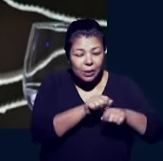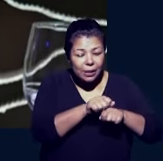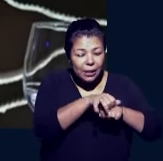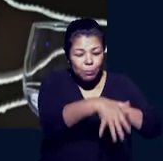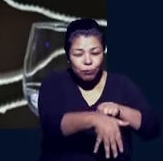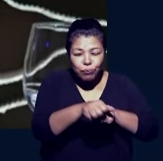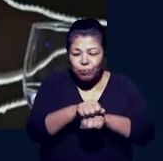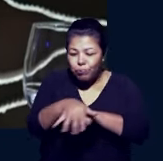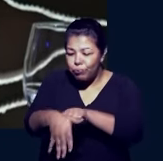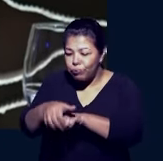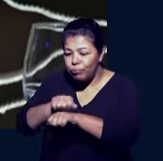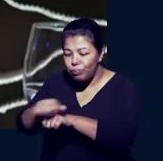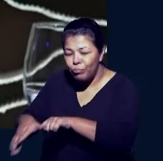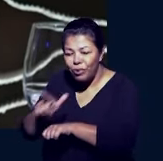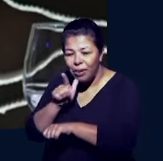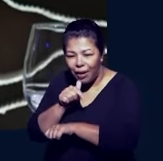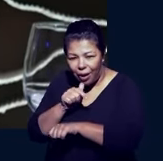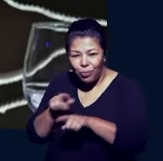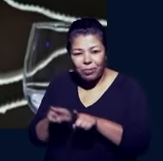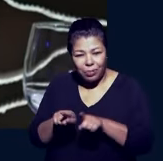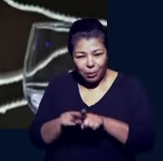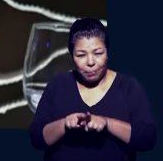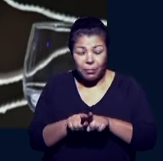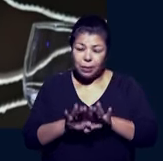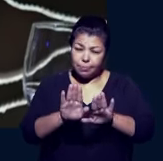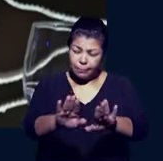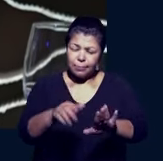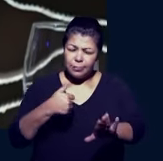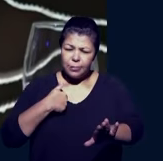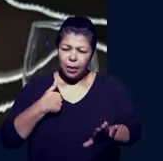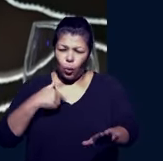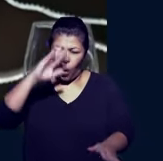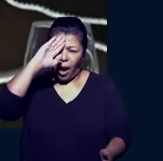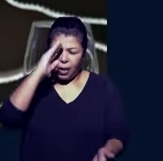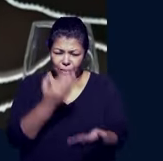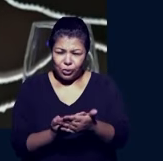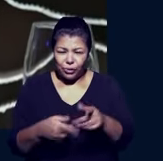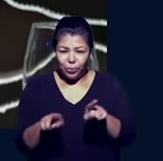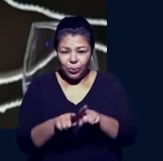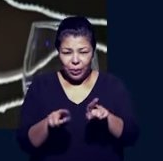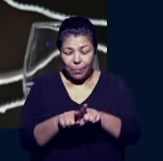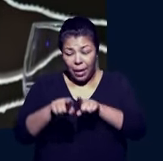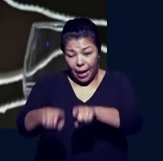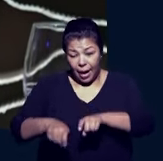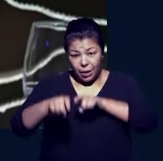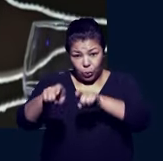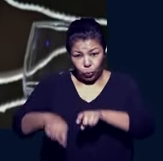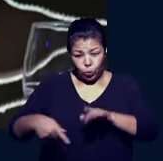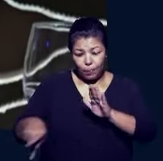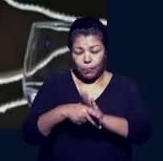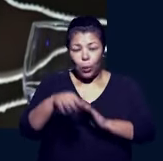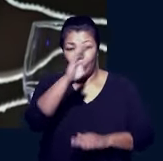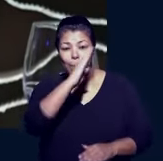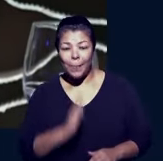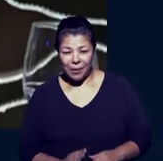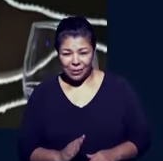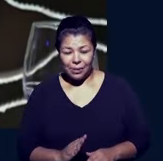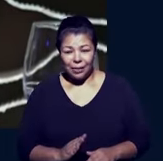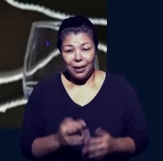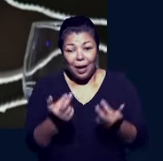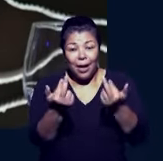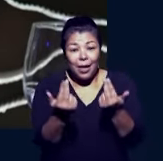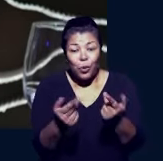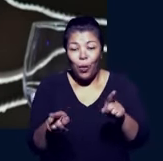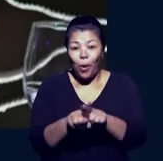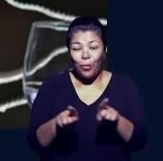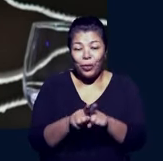hidrovias nós precisamos enfim Eu acho que o o a agricultura brasileira ela foi feita como bandeir como os bandeirantes